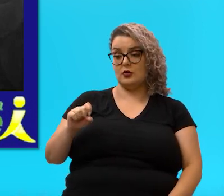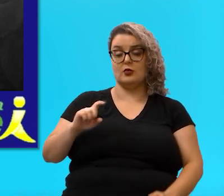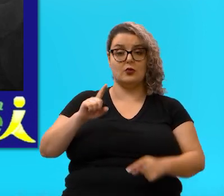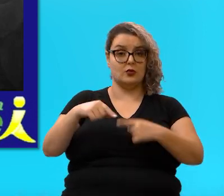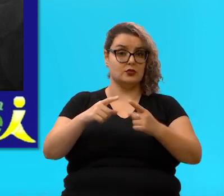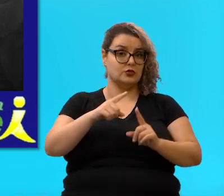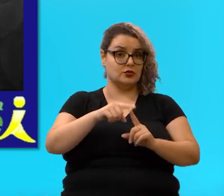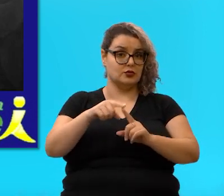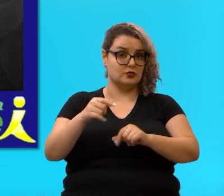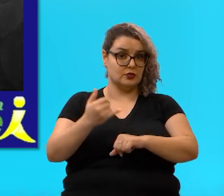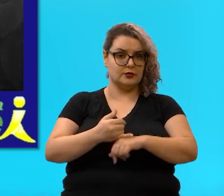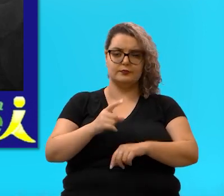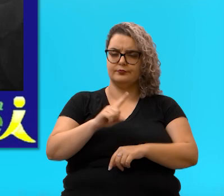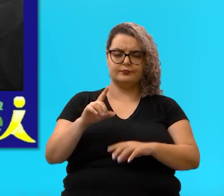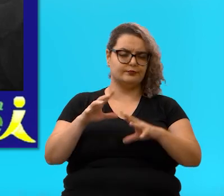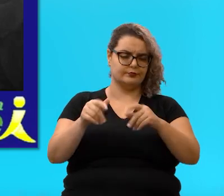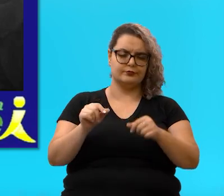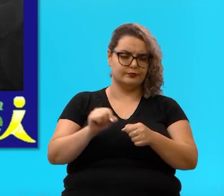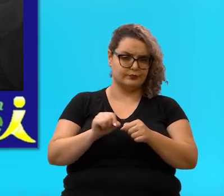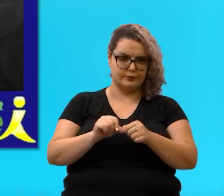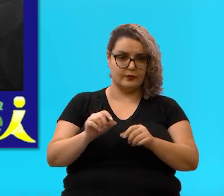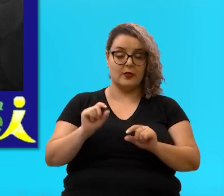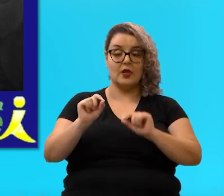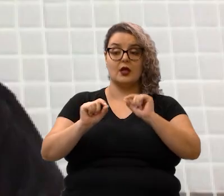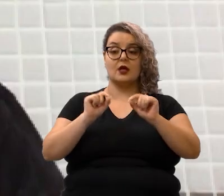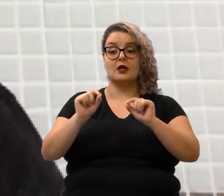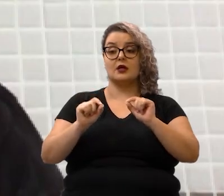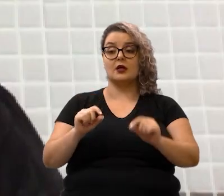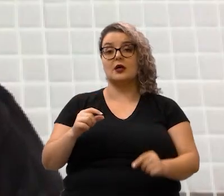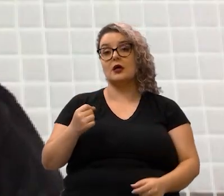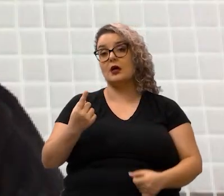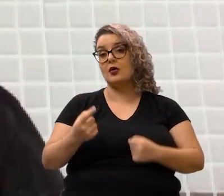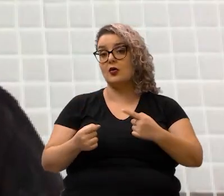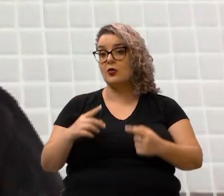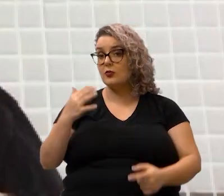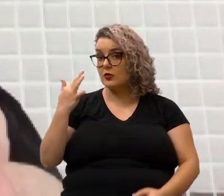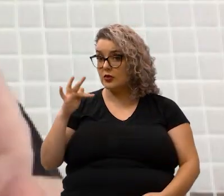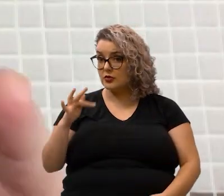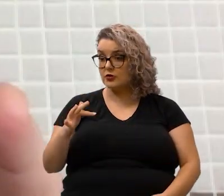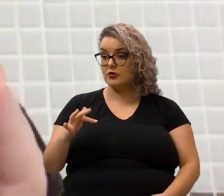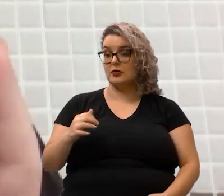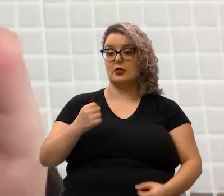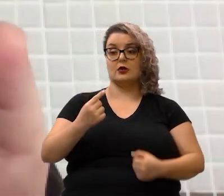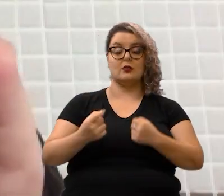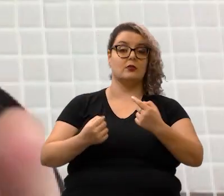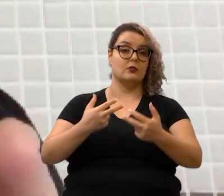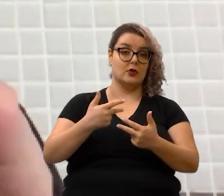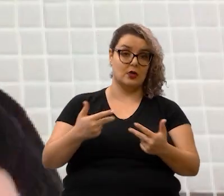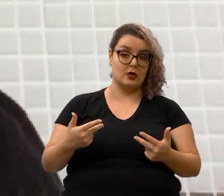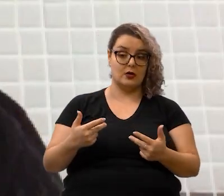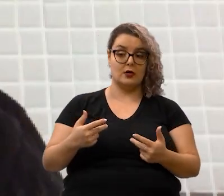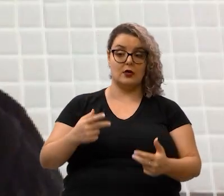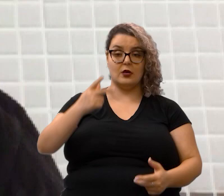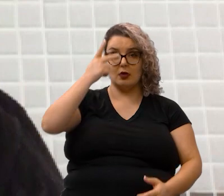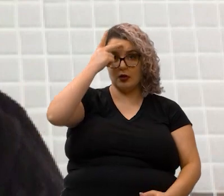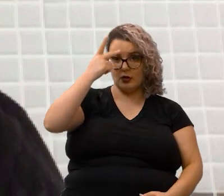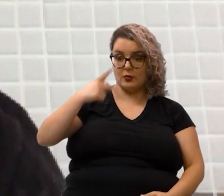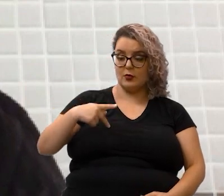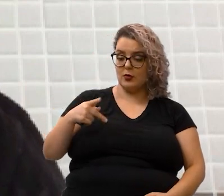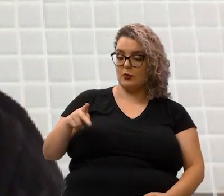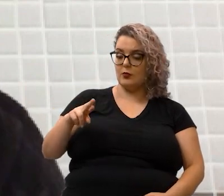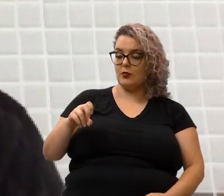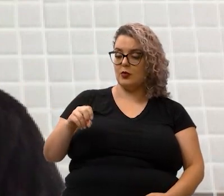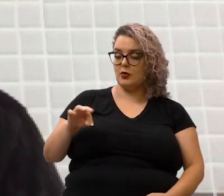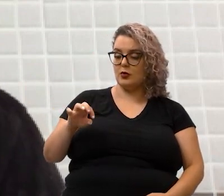outros metais, mas isso não é para todo mundo fazer, eu estou dizendo, quem está tendo alguma dor, está tendo alguma coisa, às vezes a prótese